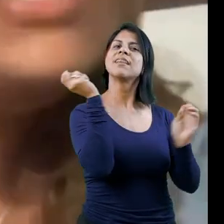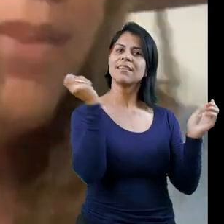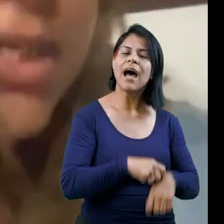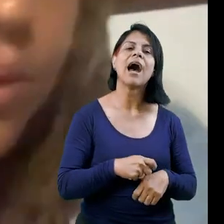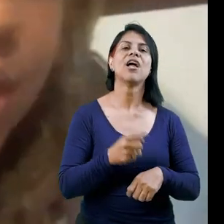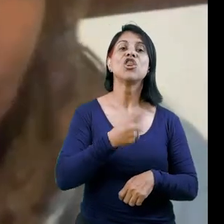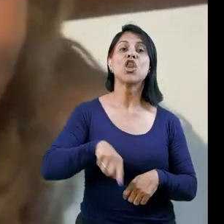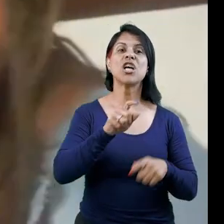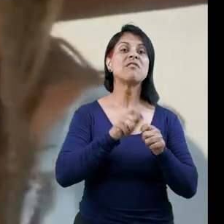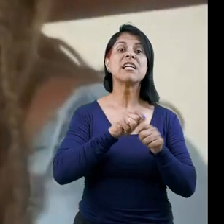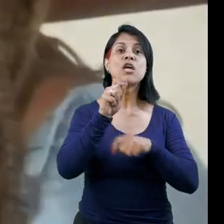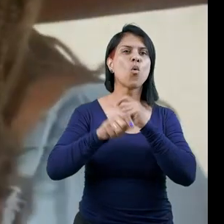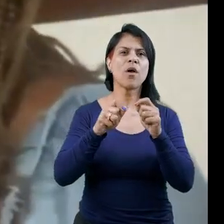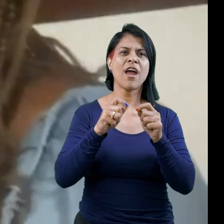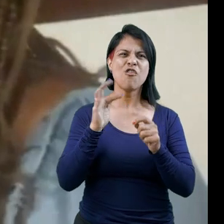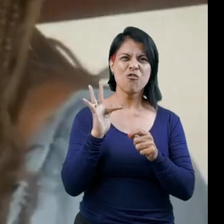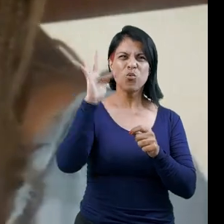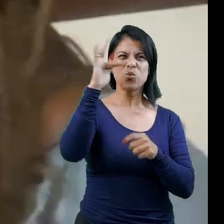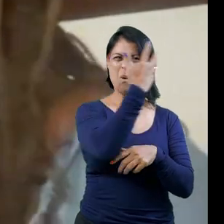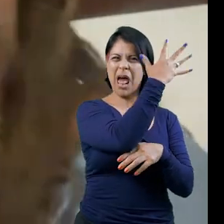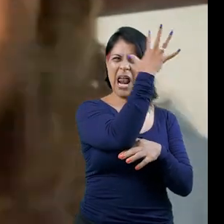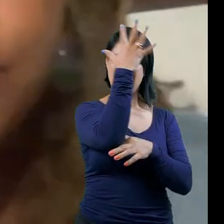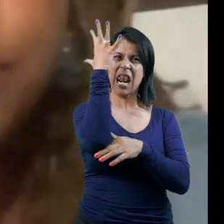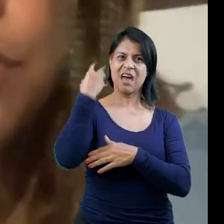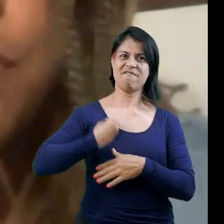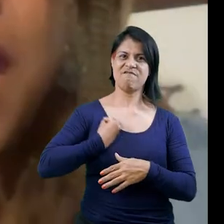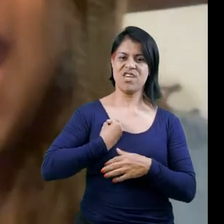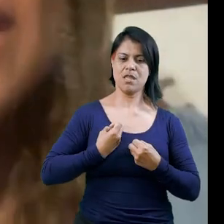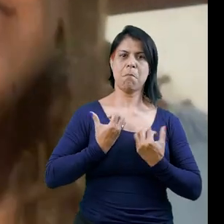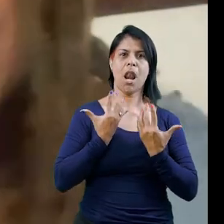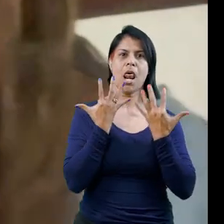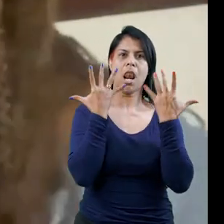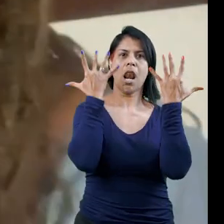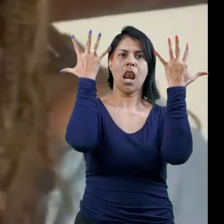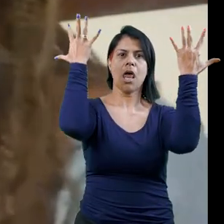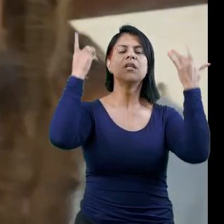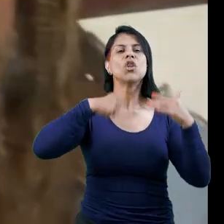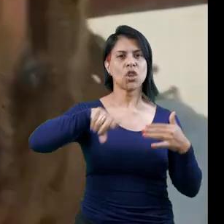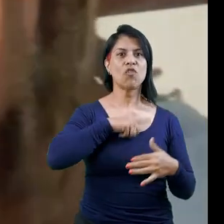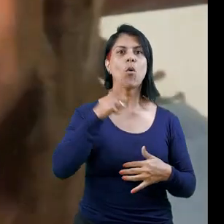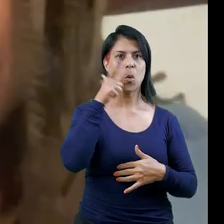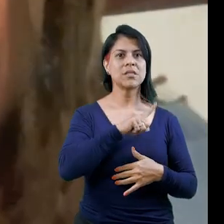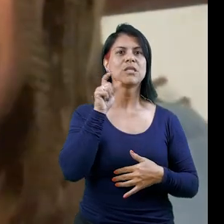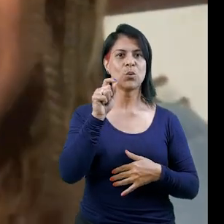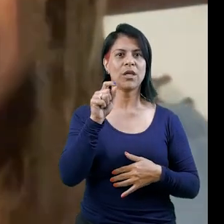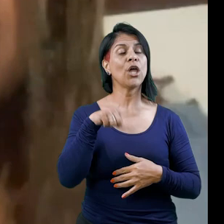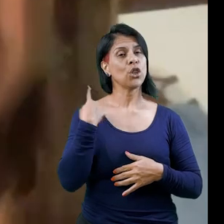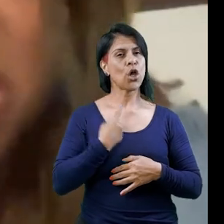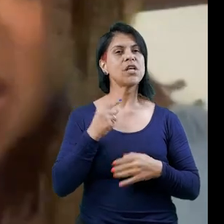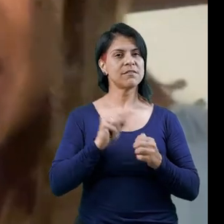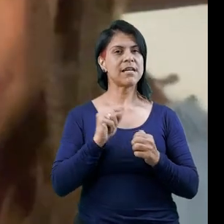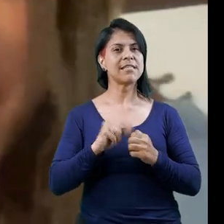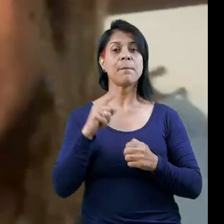uma floresta amazônica, uma mata atlântica. Esse é é isso que a gente faz, é isso que a